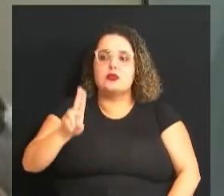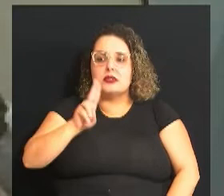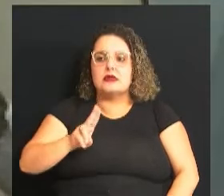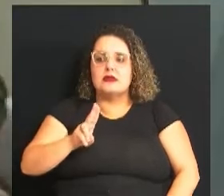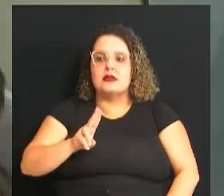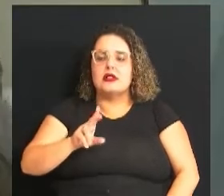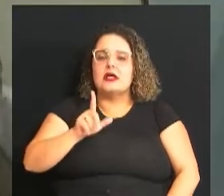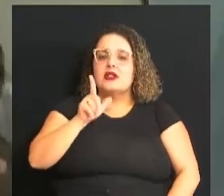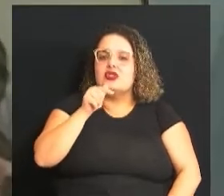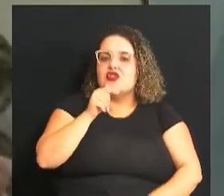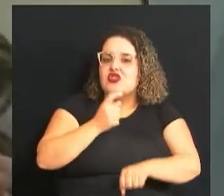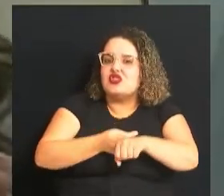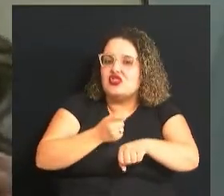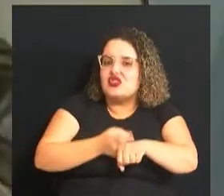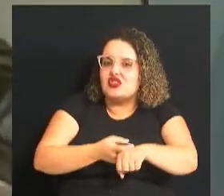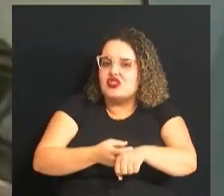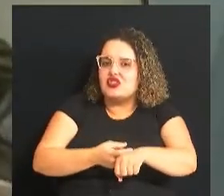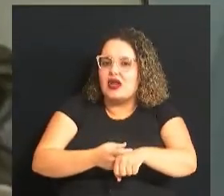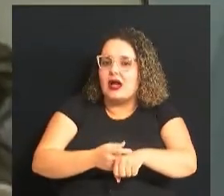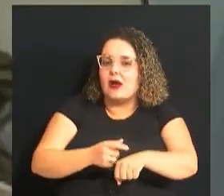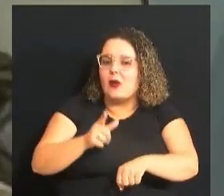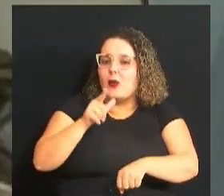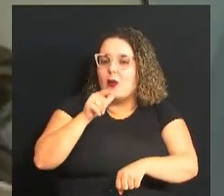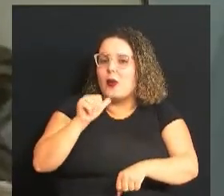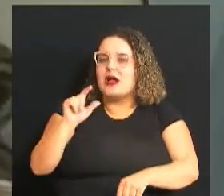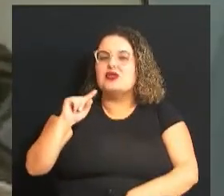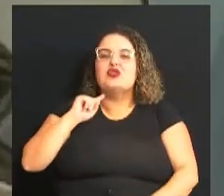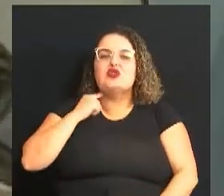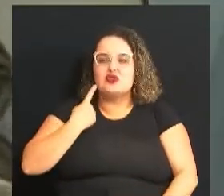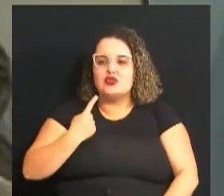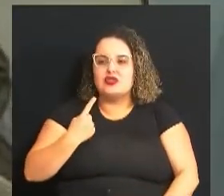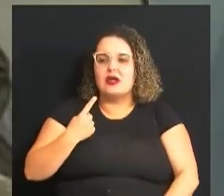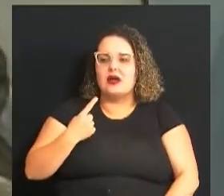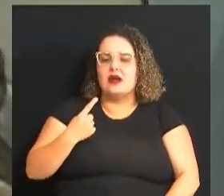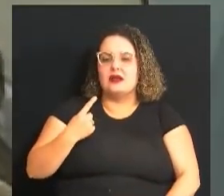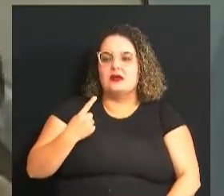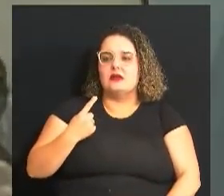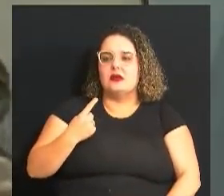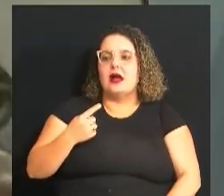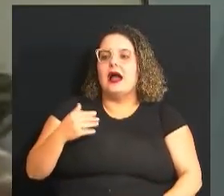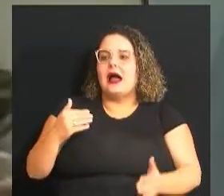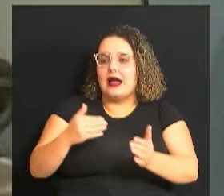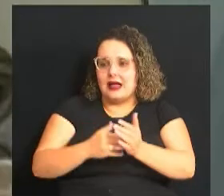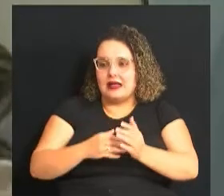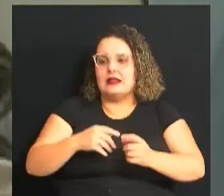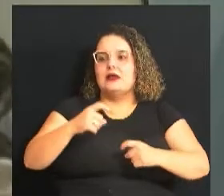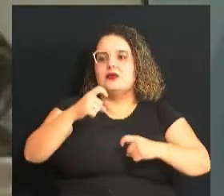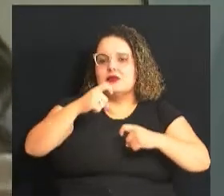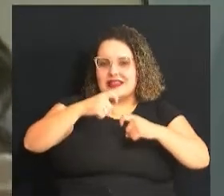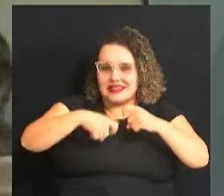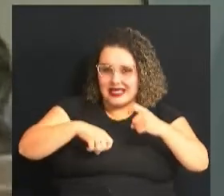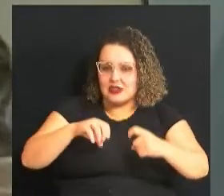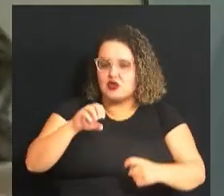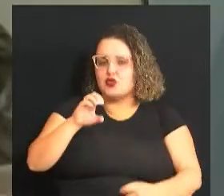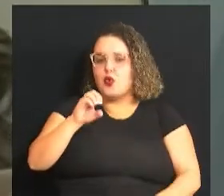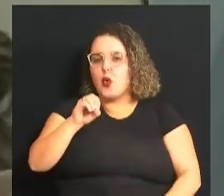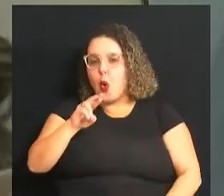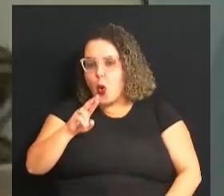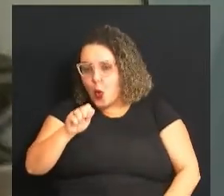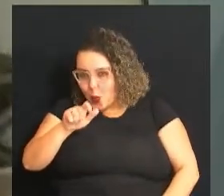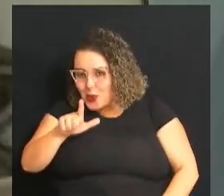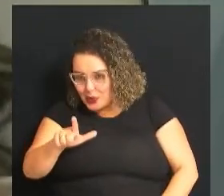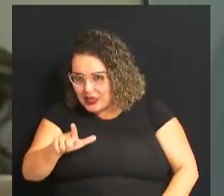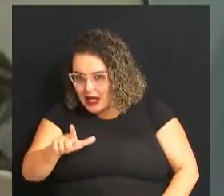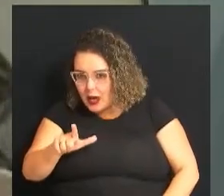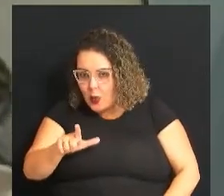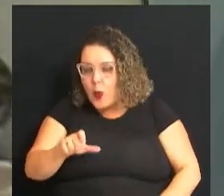maltratada. Então, é fecal oral, até mesmo sexo oral, ele pode ter esse